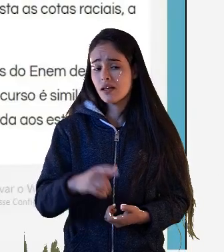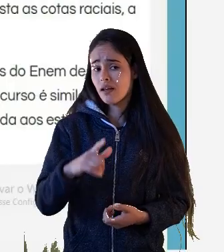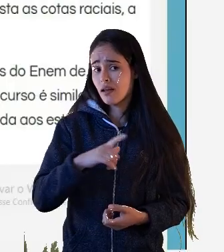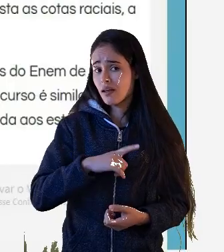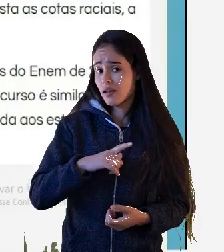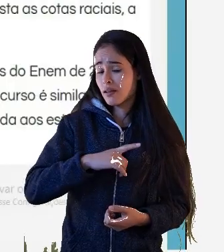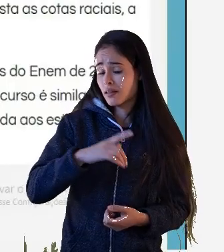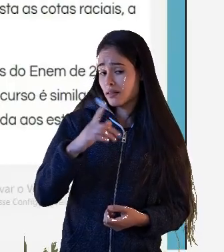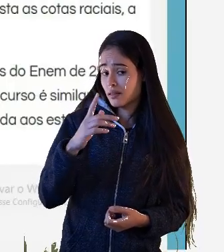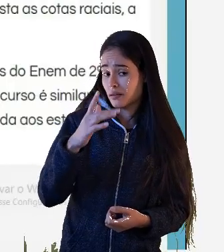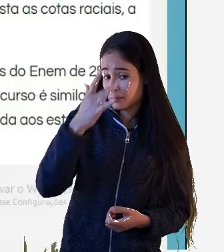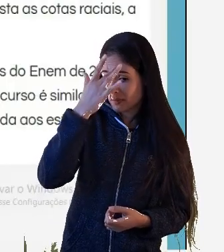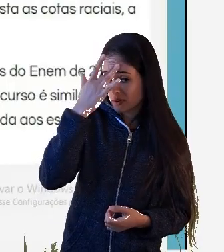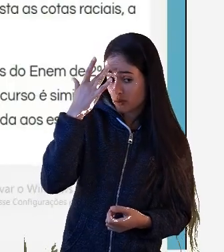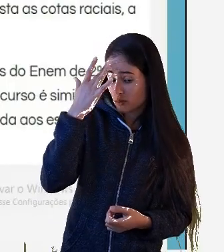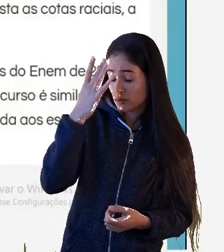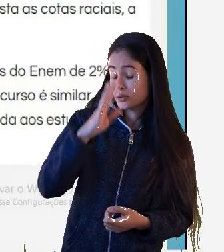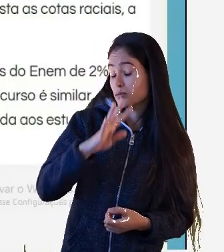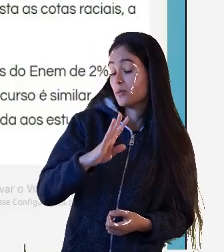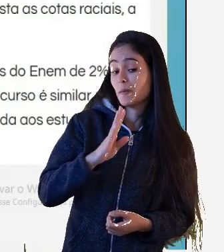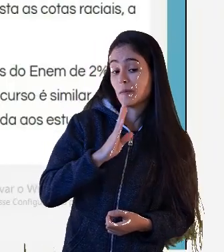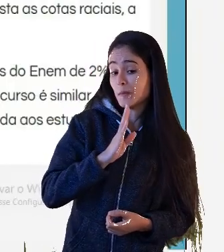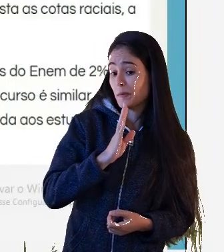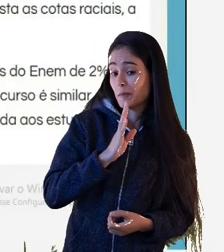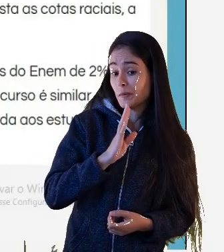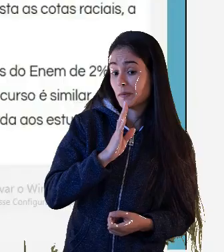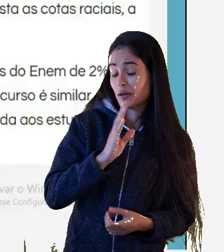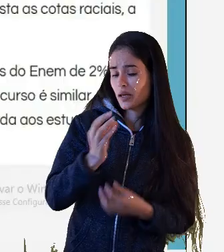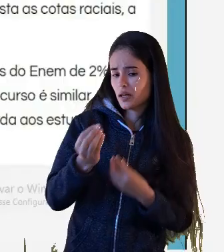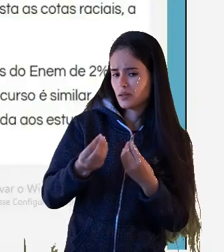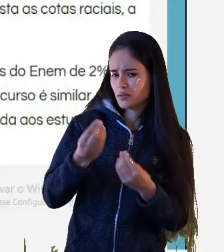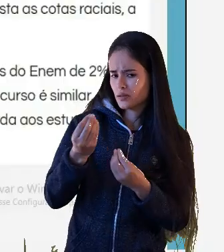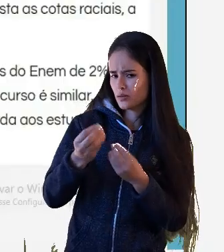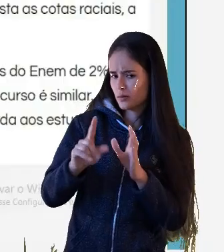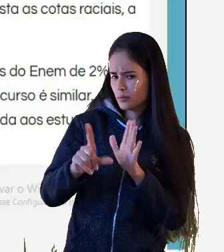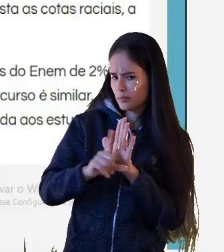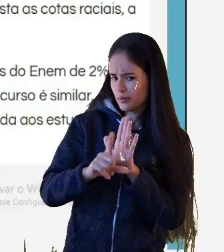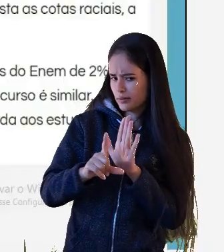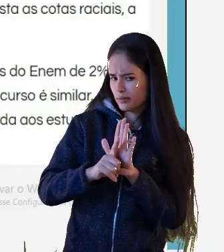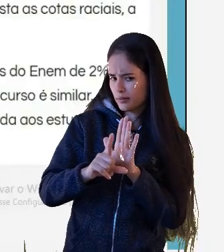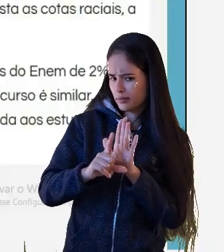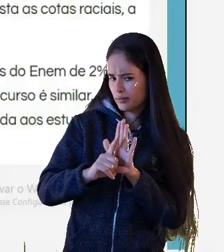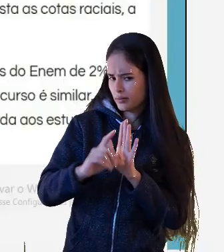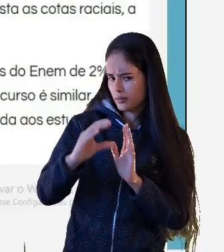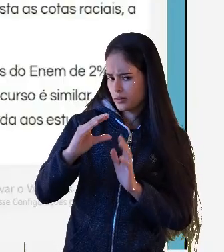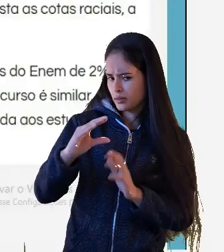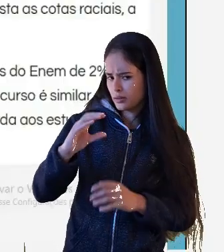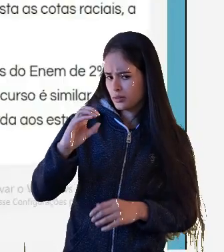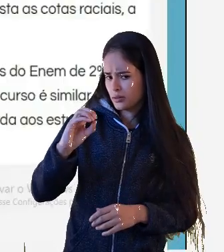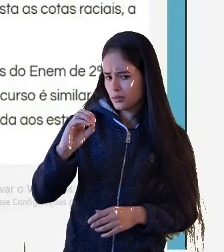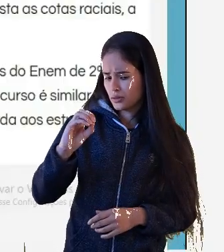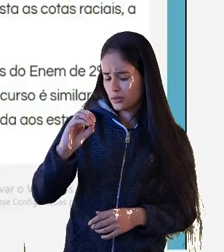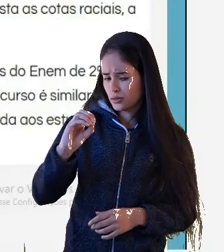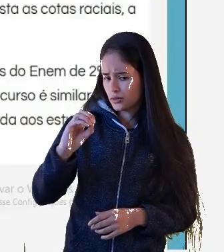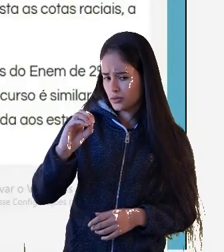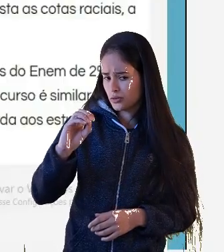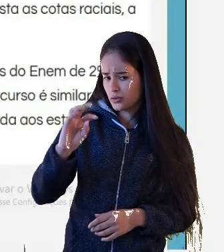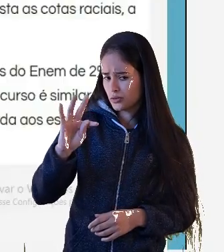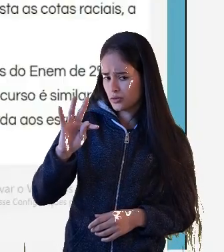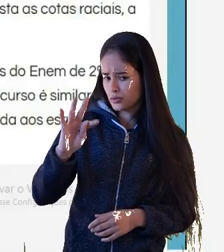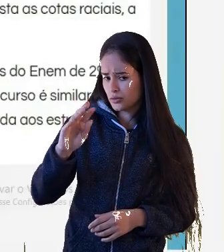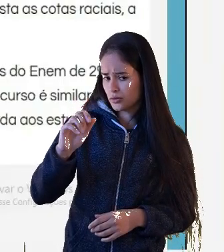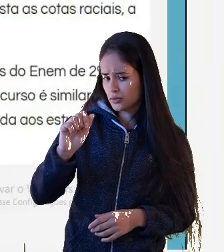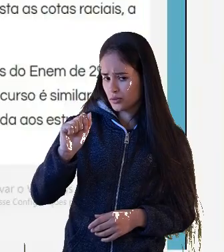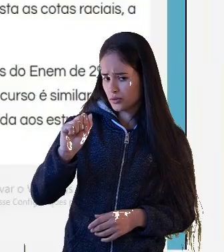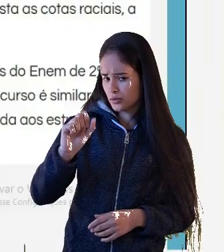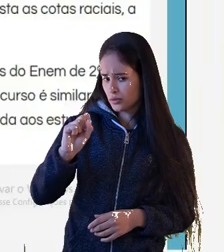filosofia, e eles nos dão esse curso, dão curso, inclusive, esse mesmo curso para outras instituições, e esses cursos são online,